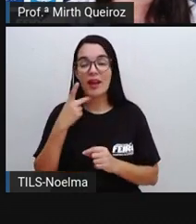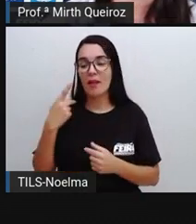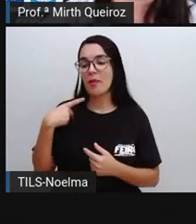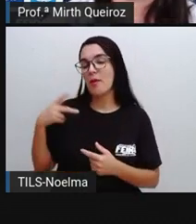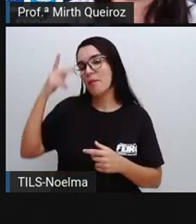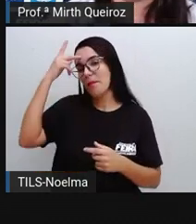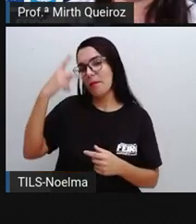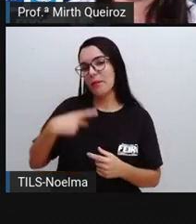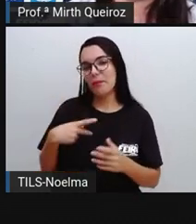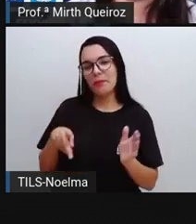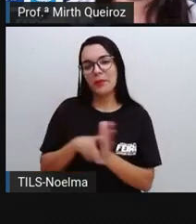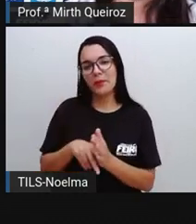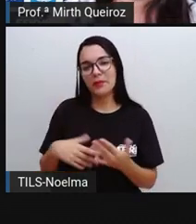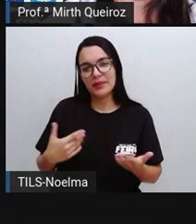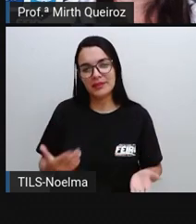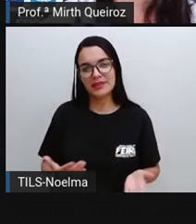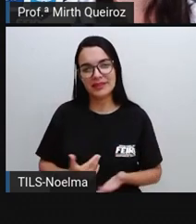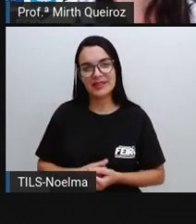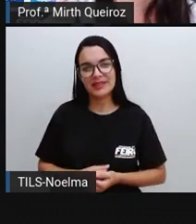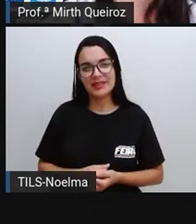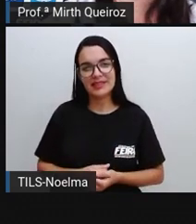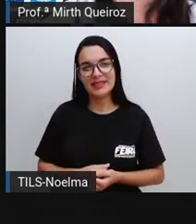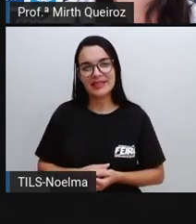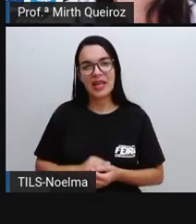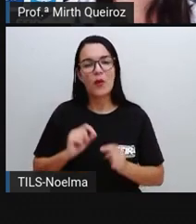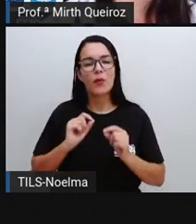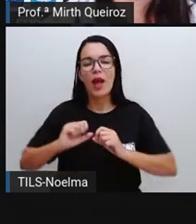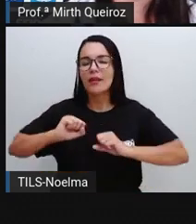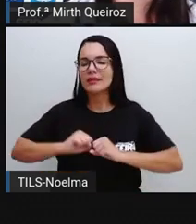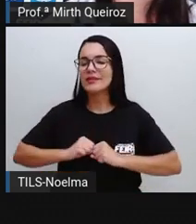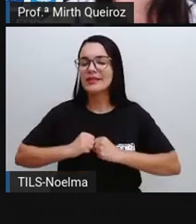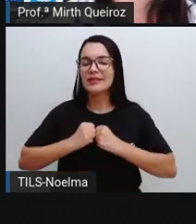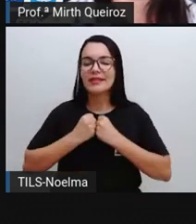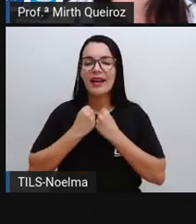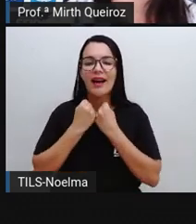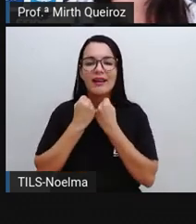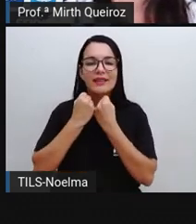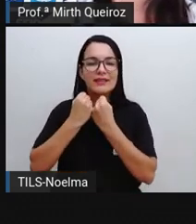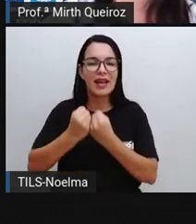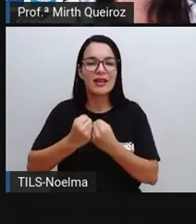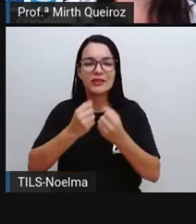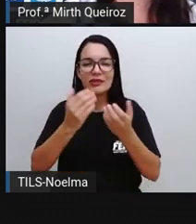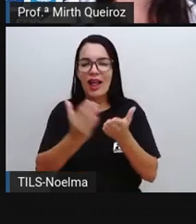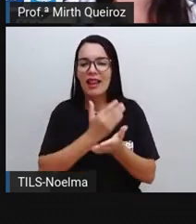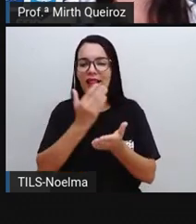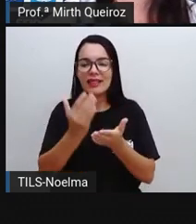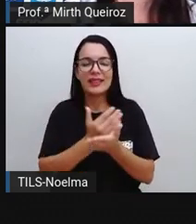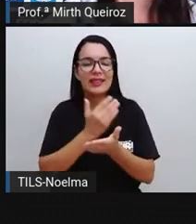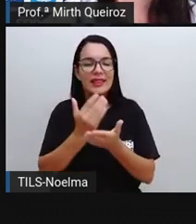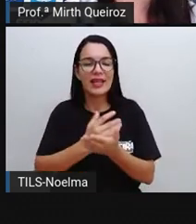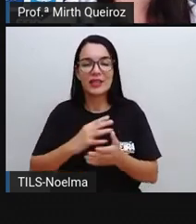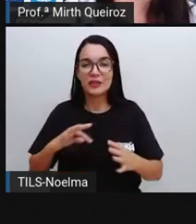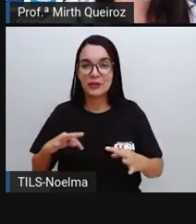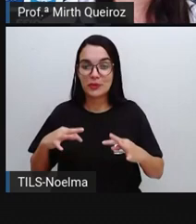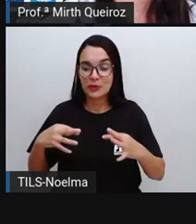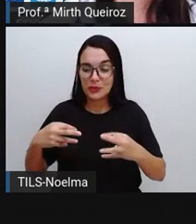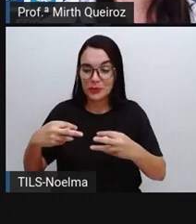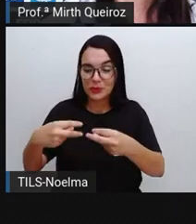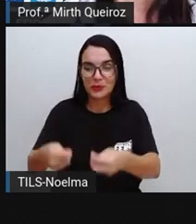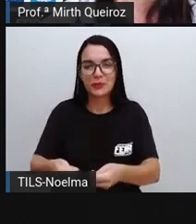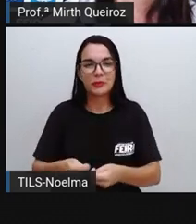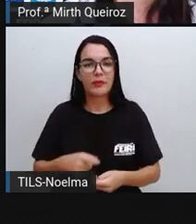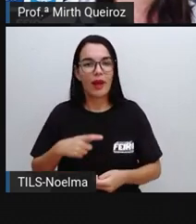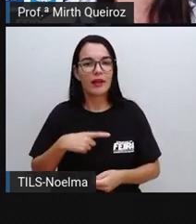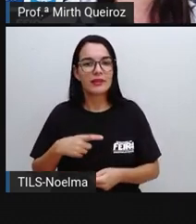porque isso aconteceu com ele. É o grande clássico de todos os tempos. As sábias, encantadoras